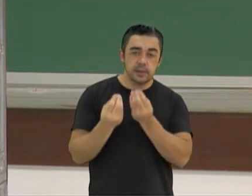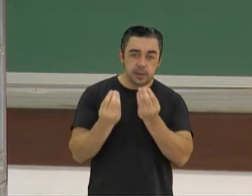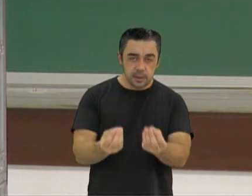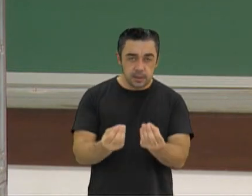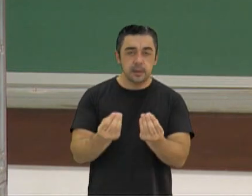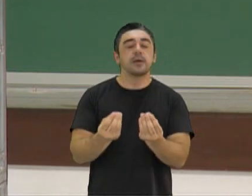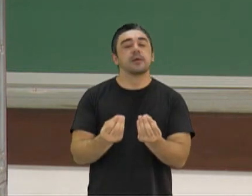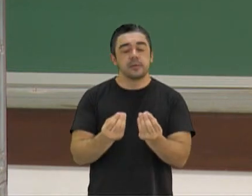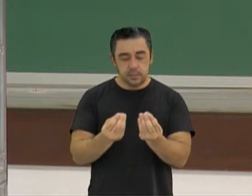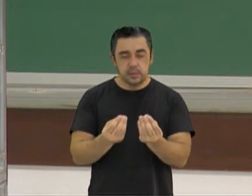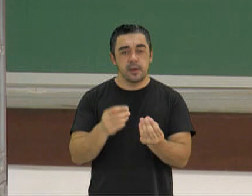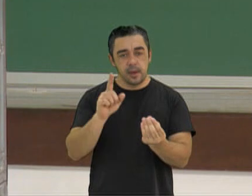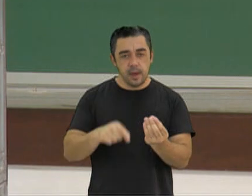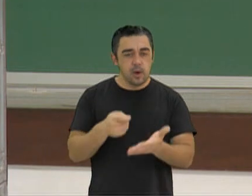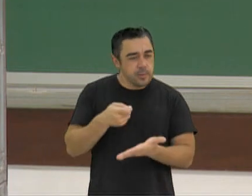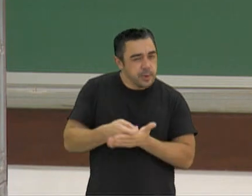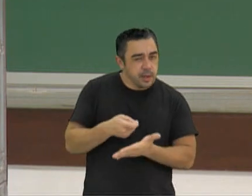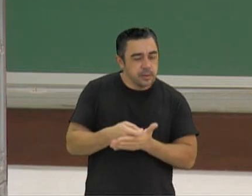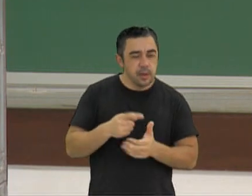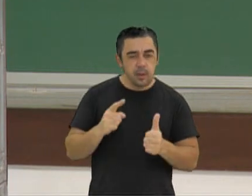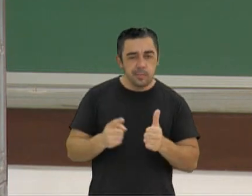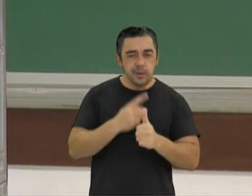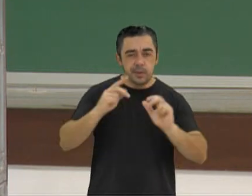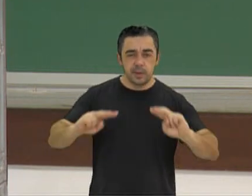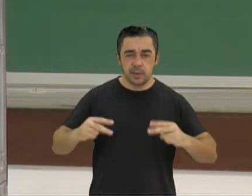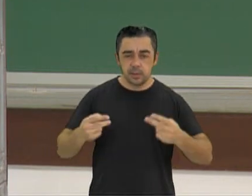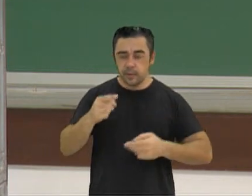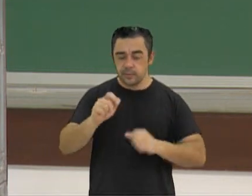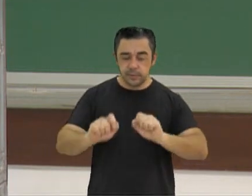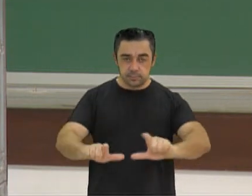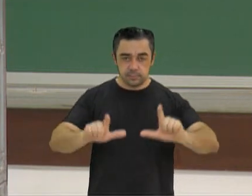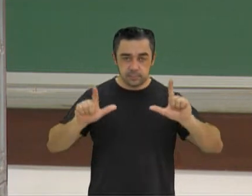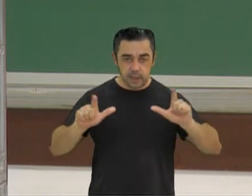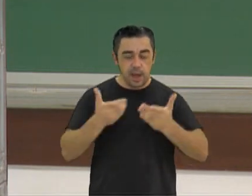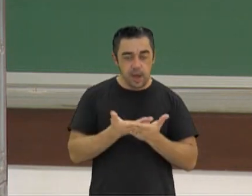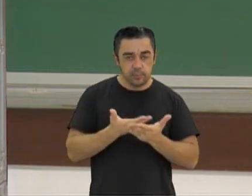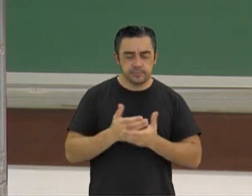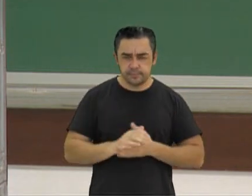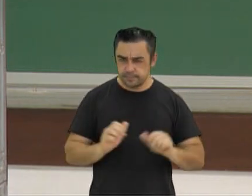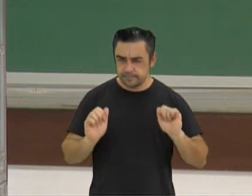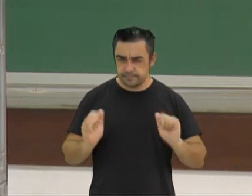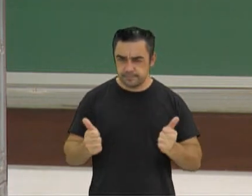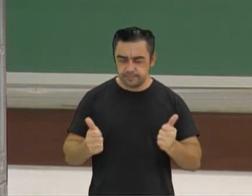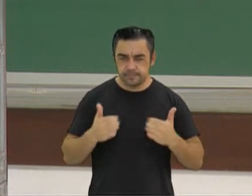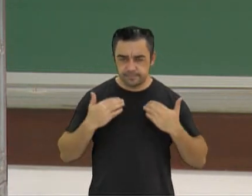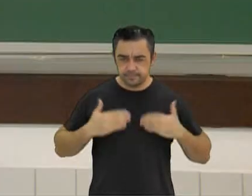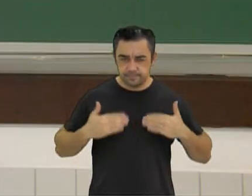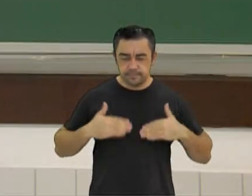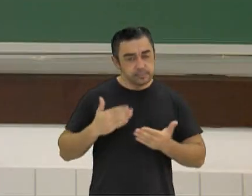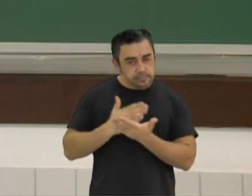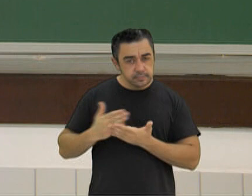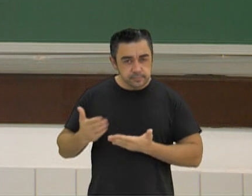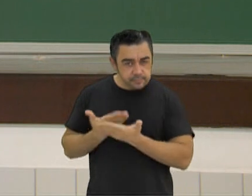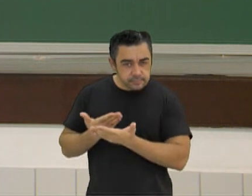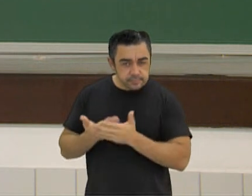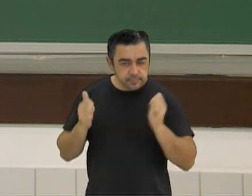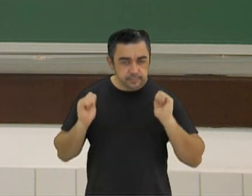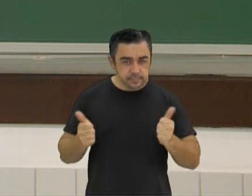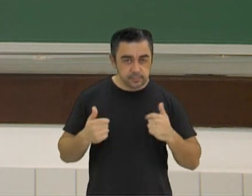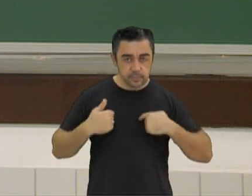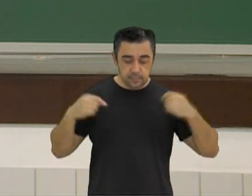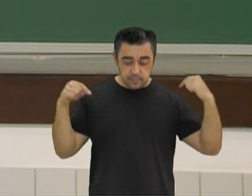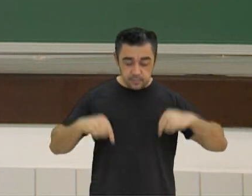a atividade obrigatória, que é o primeiro link que aparece quando você abre a aula. Beleza? Sossegadinho? Podemos começar a nossa aula, então?